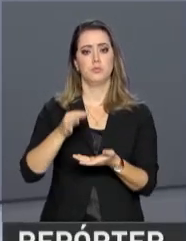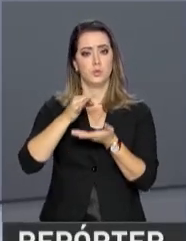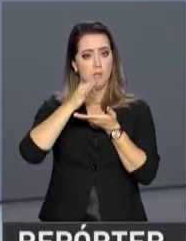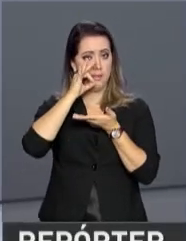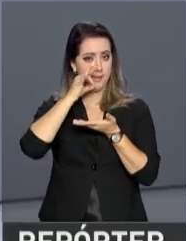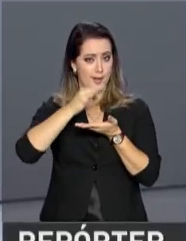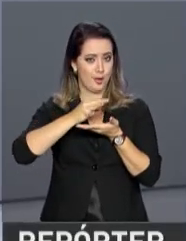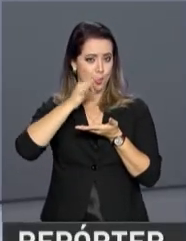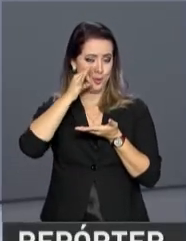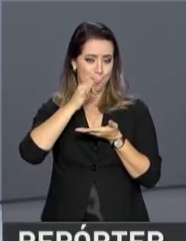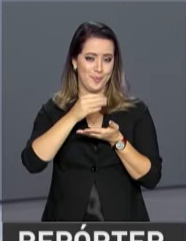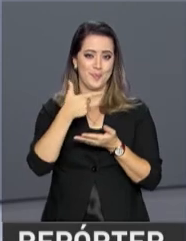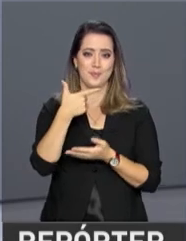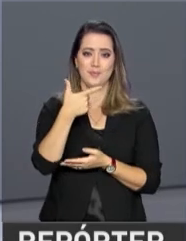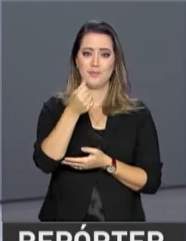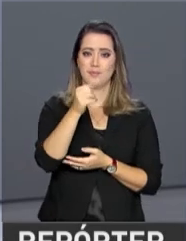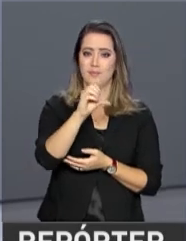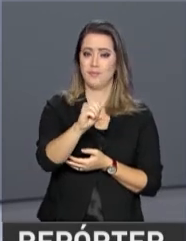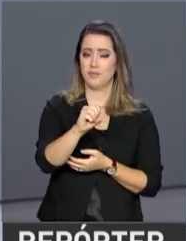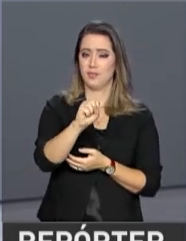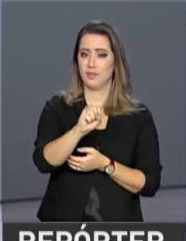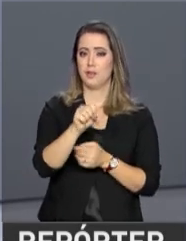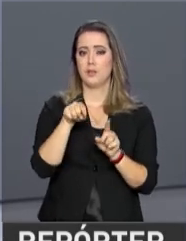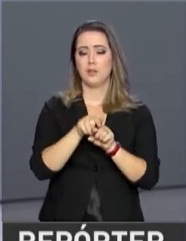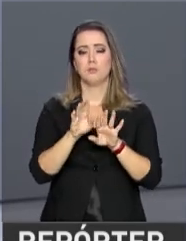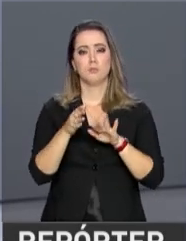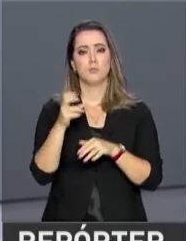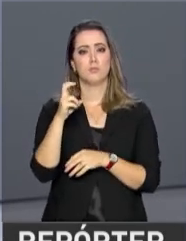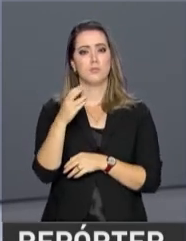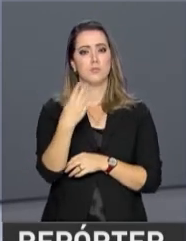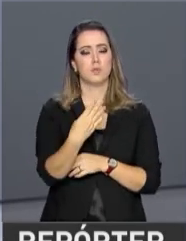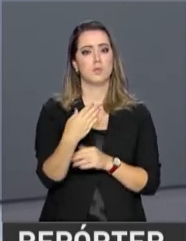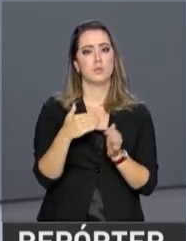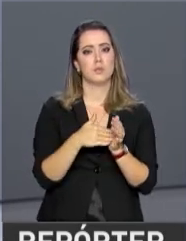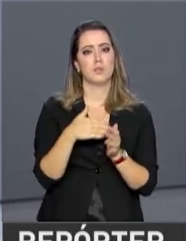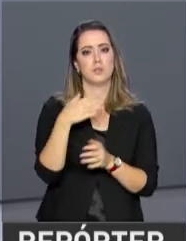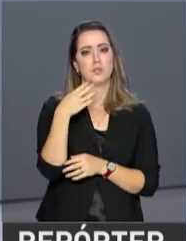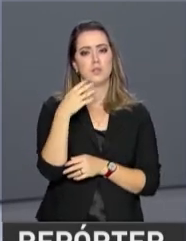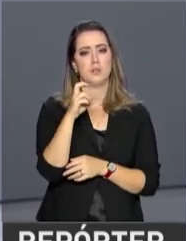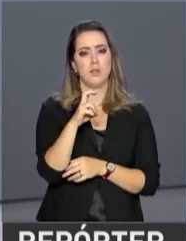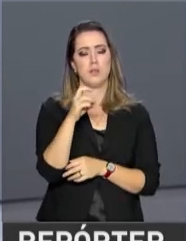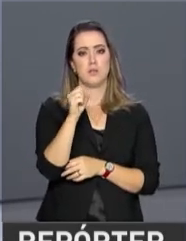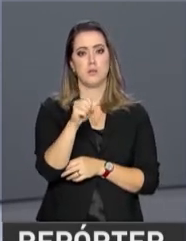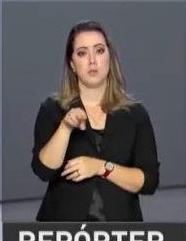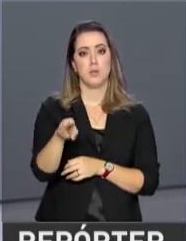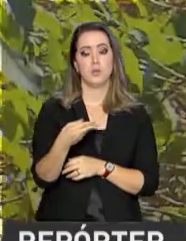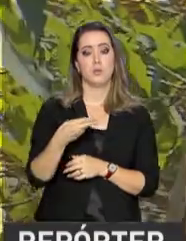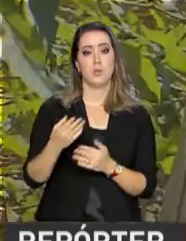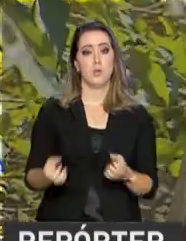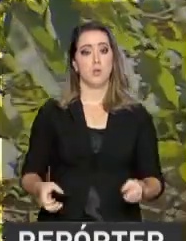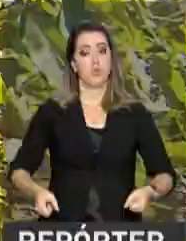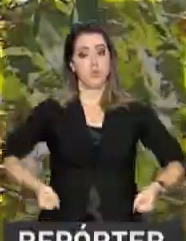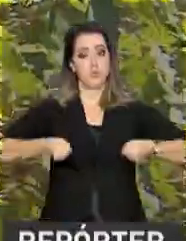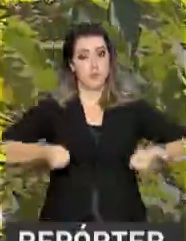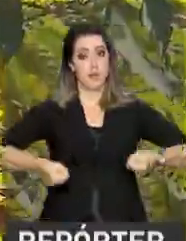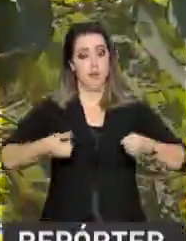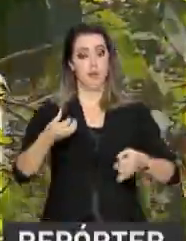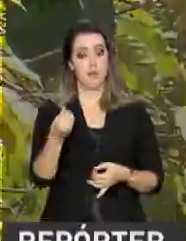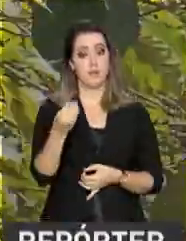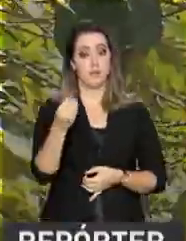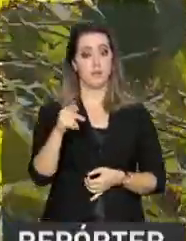2018 deve ficar entre 54 e 58 milhões de sacas de 60 quilos segundo a previsão divulgada